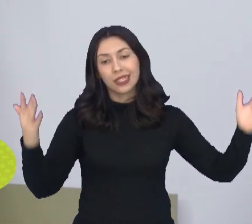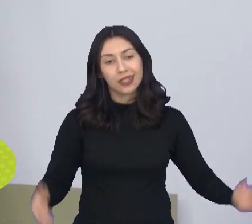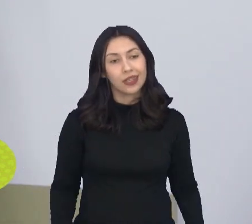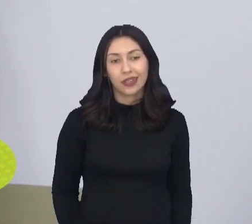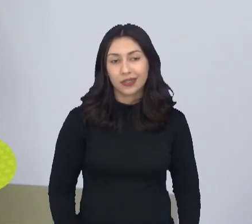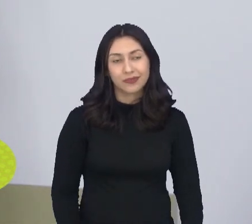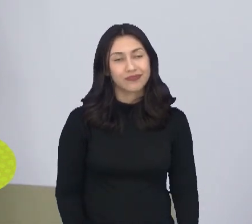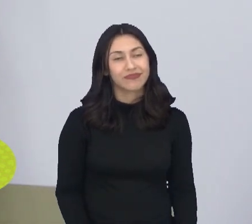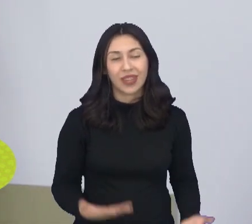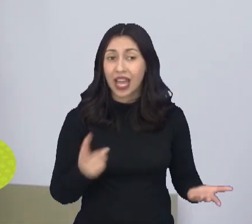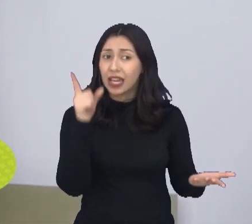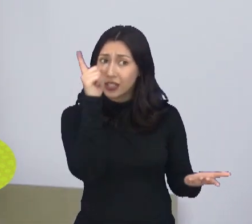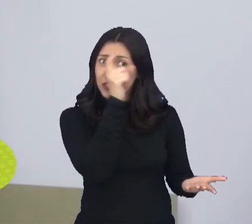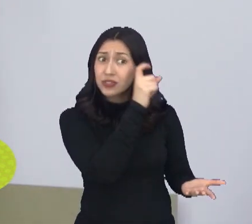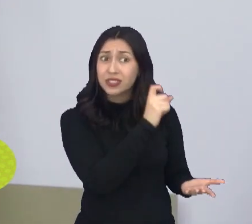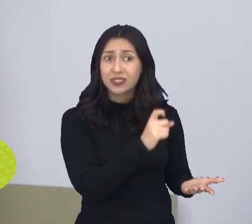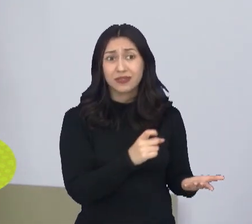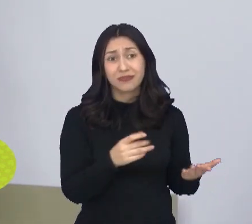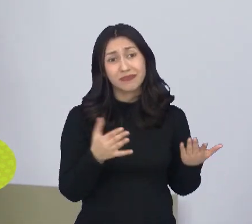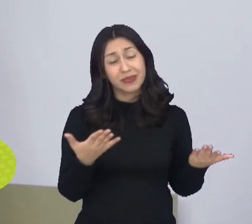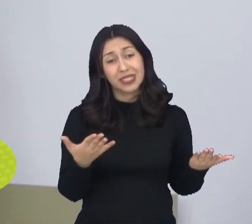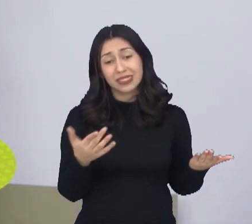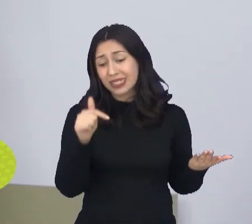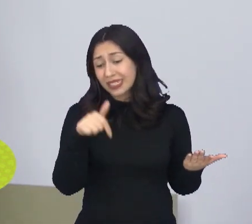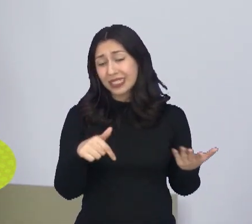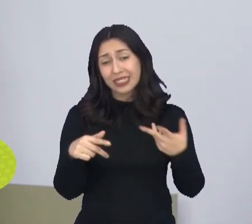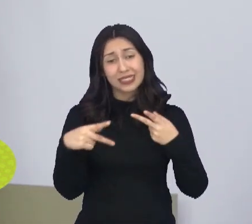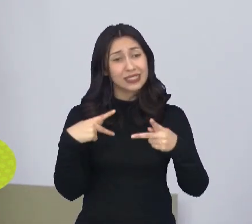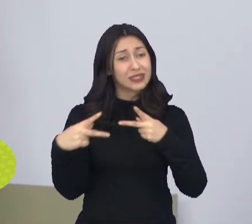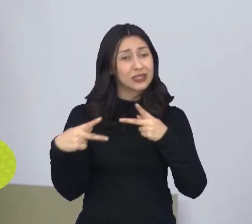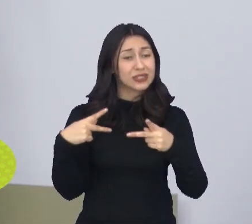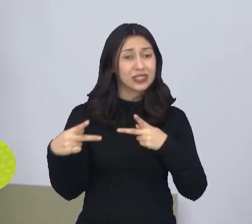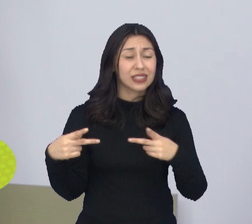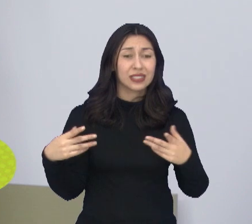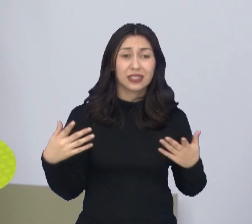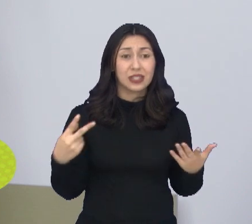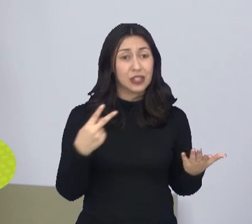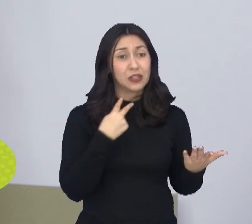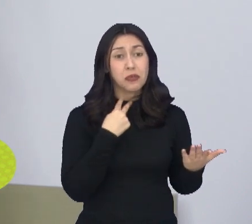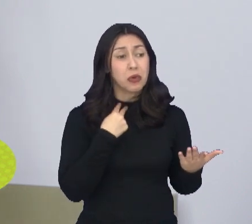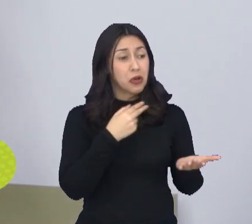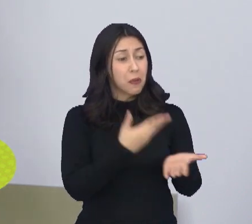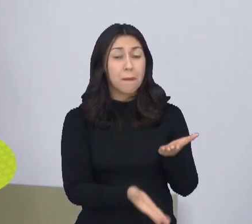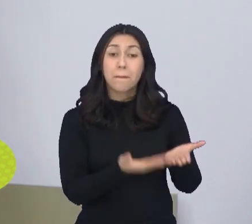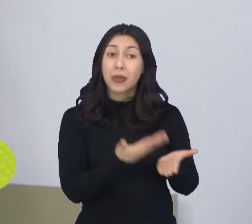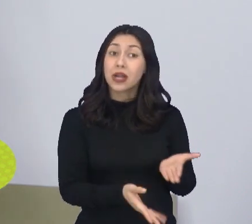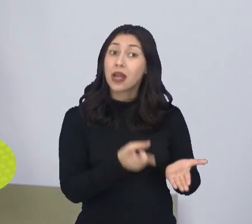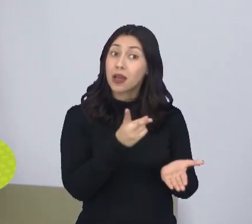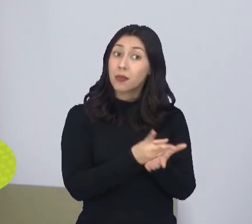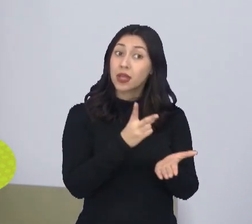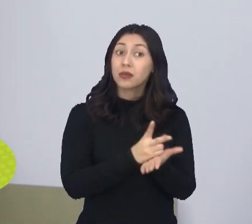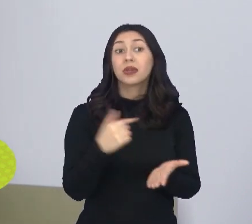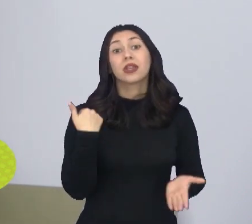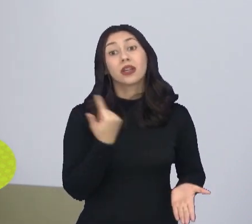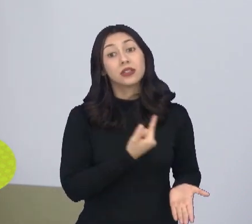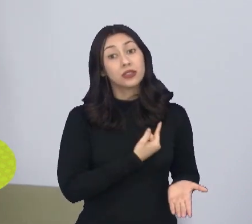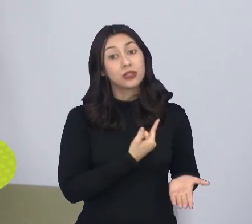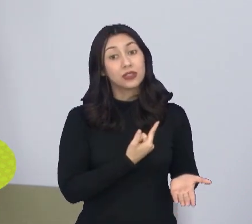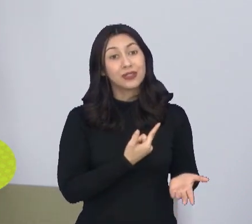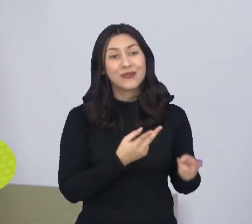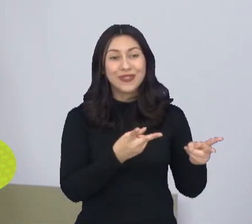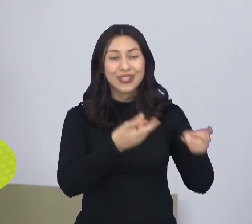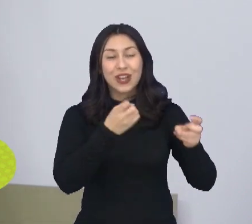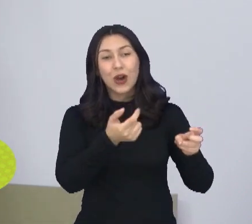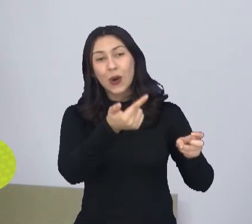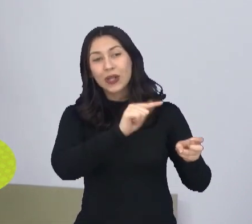2 viradas, né? Mas em casa não tem como perder, né? Não pode perder ponto. Apesar de que a gente achou mais uma pé frio